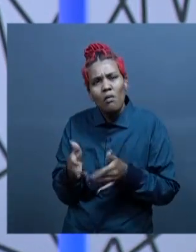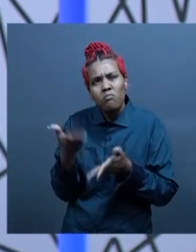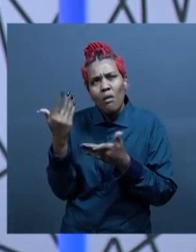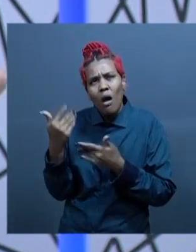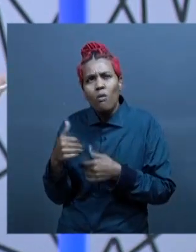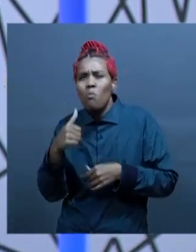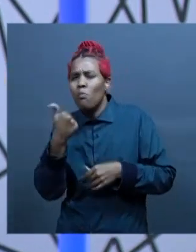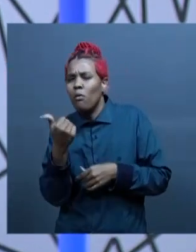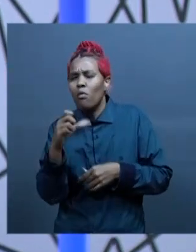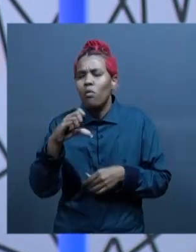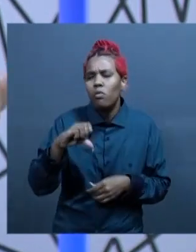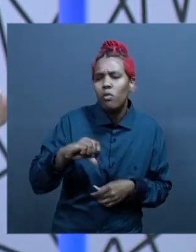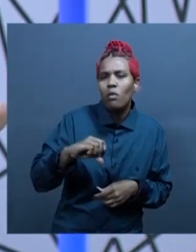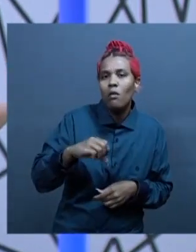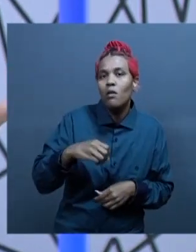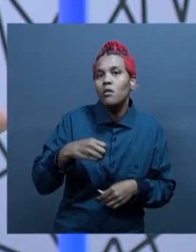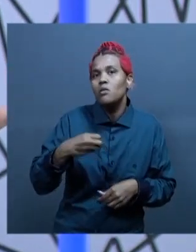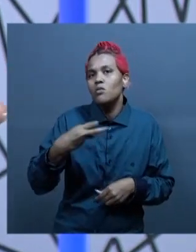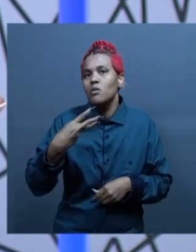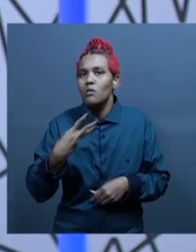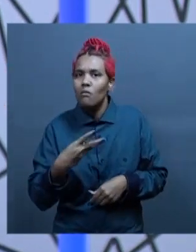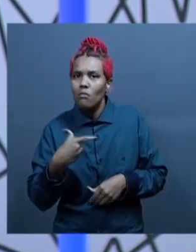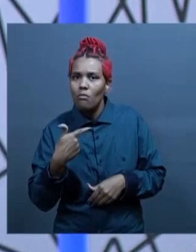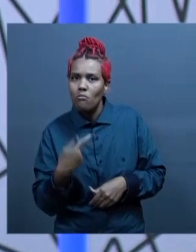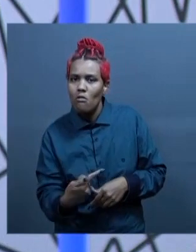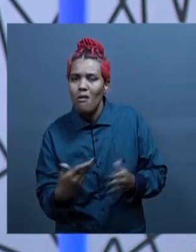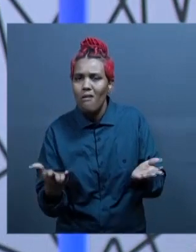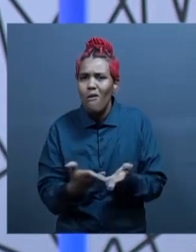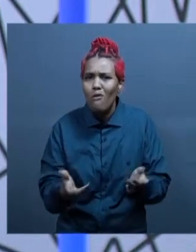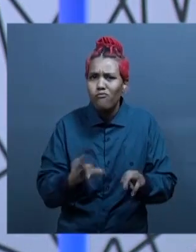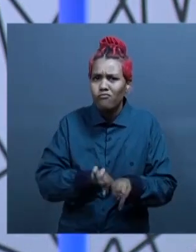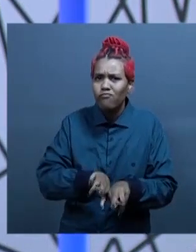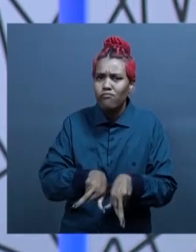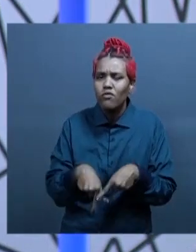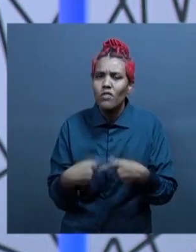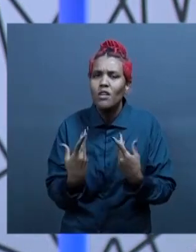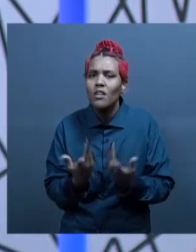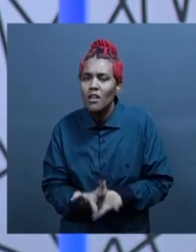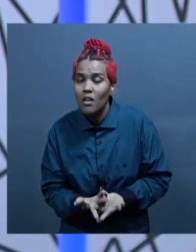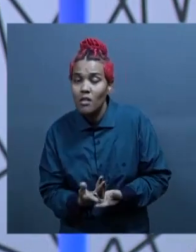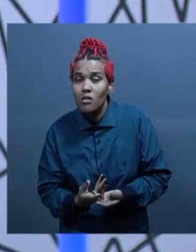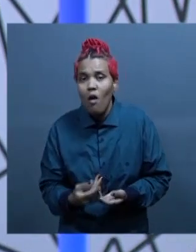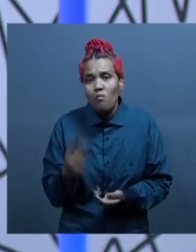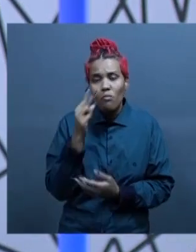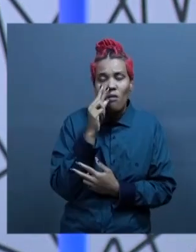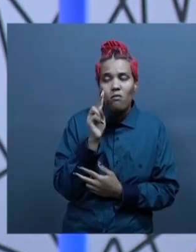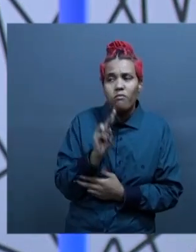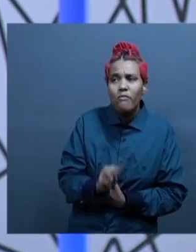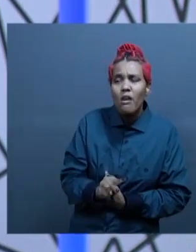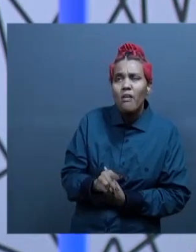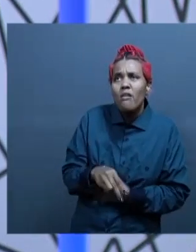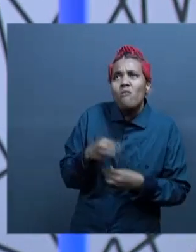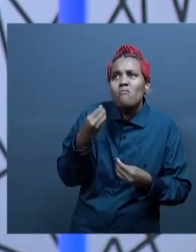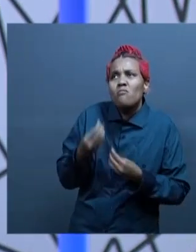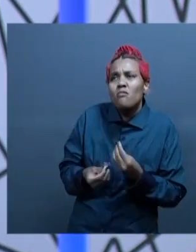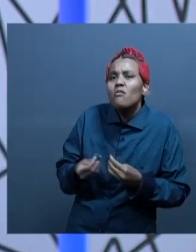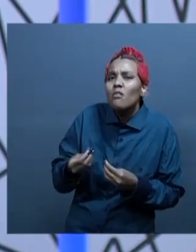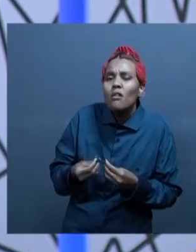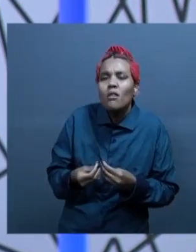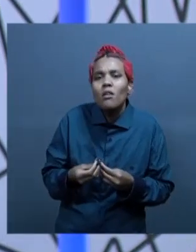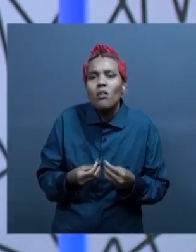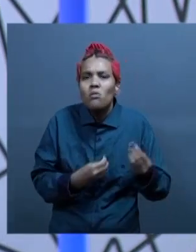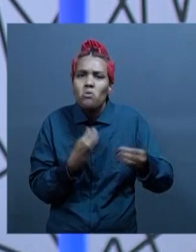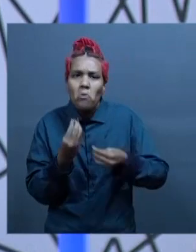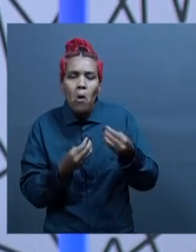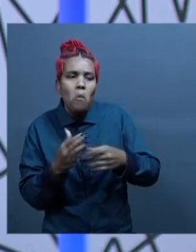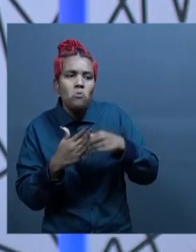hoje é totalmente diferente né hoje inclusive a associação ela enxerga é não mais a associação